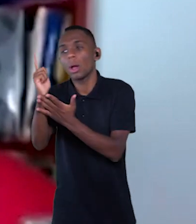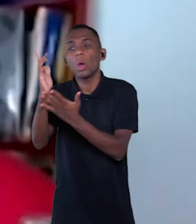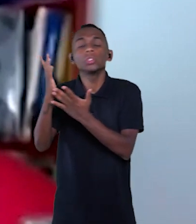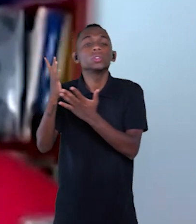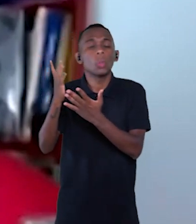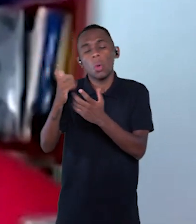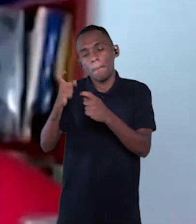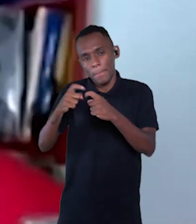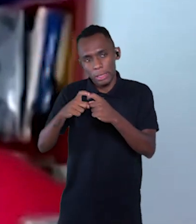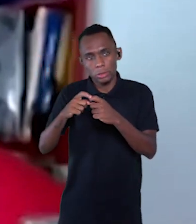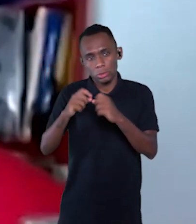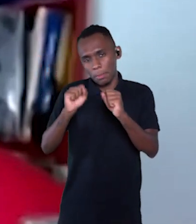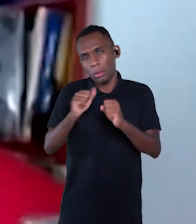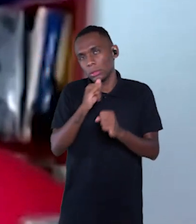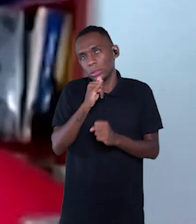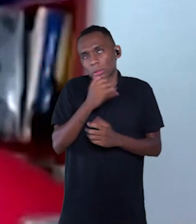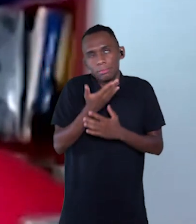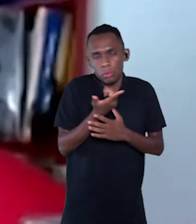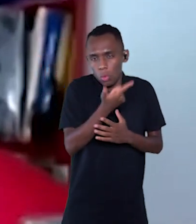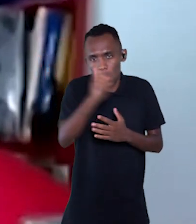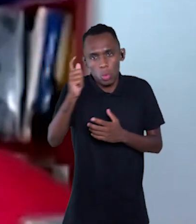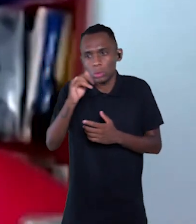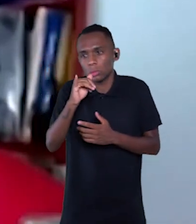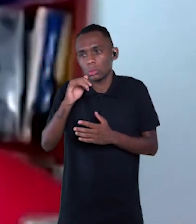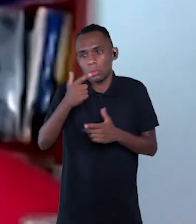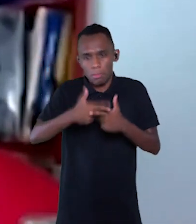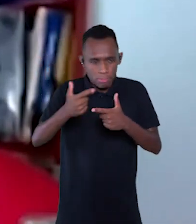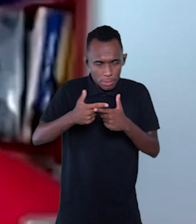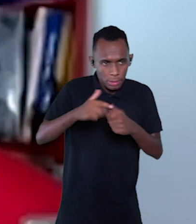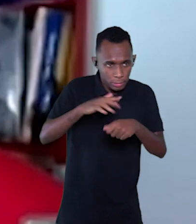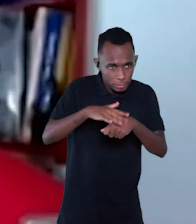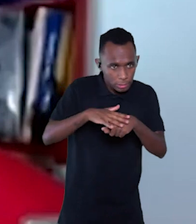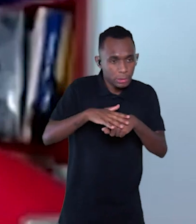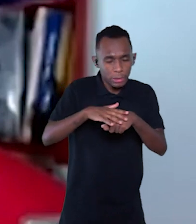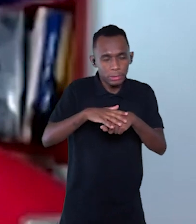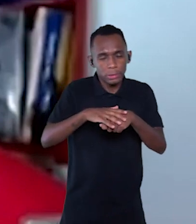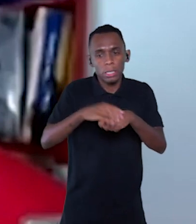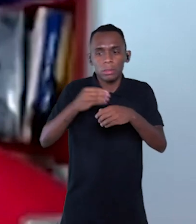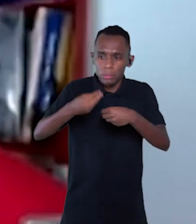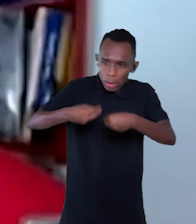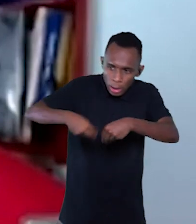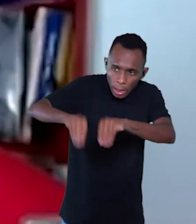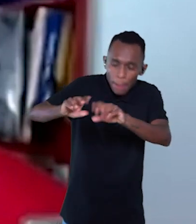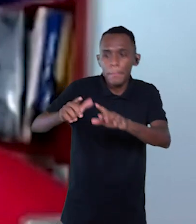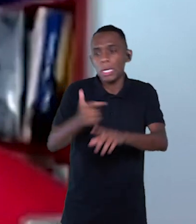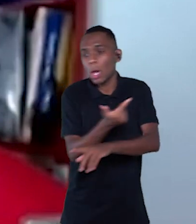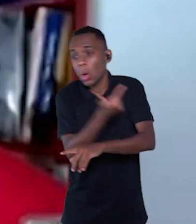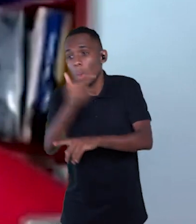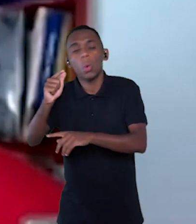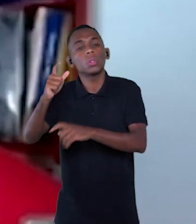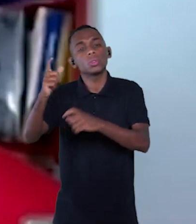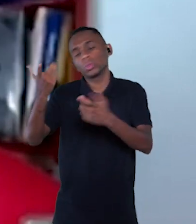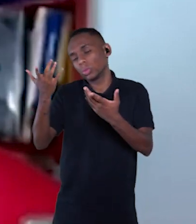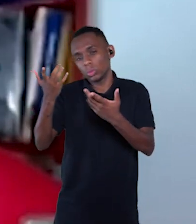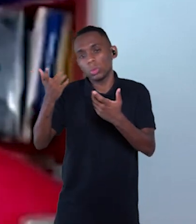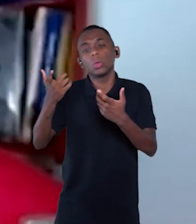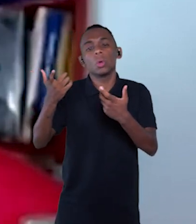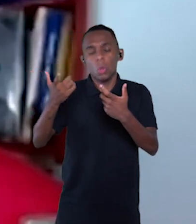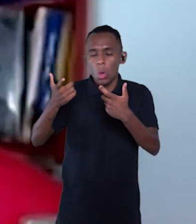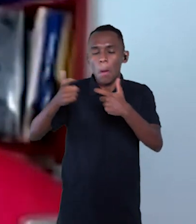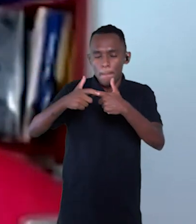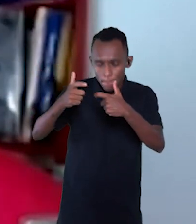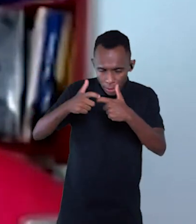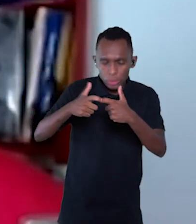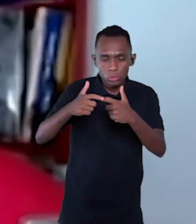ser encaminhado para um especialista, vamos supor, tem um problema específico e eu vou ao endocrinologista. O endocrinologista me ajudou a resolver